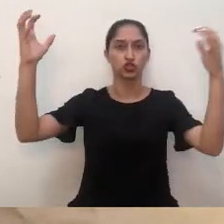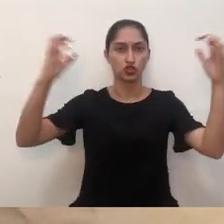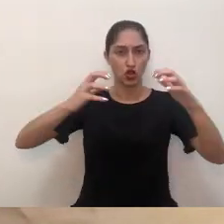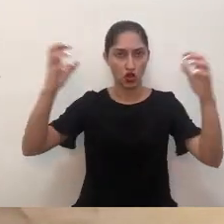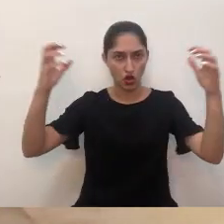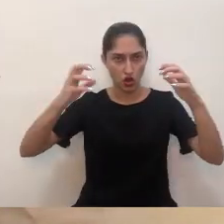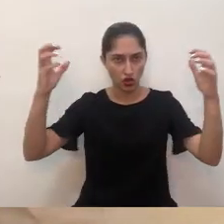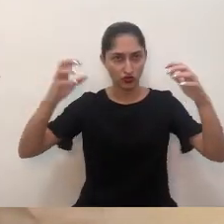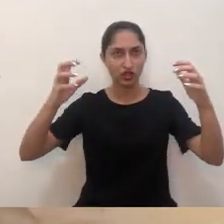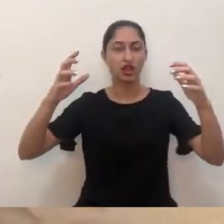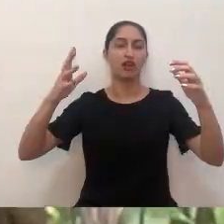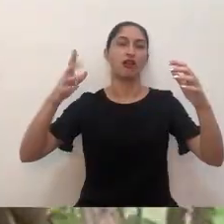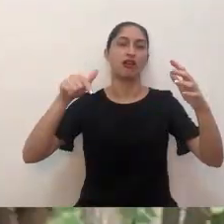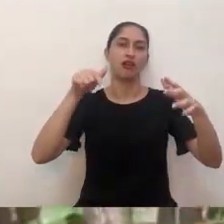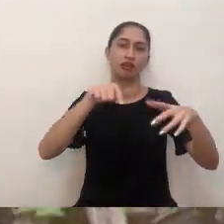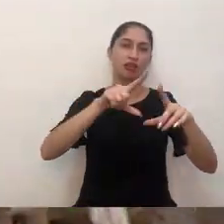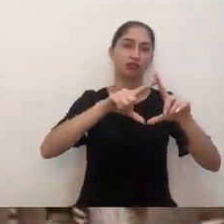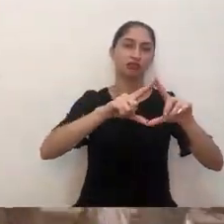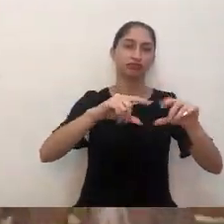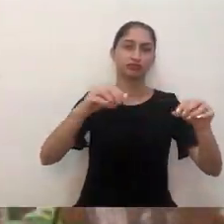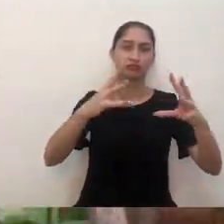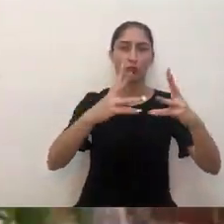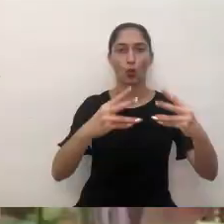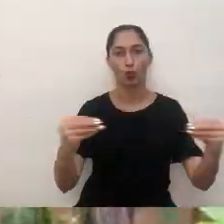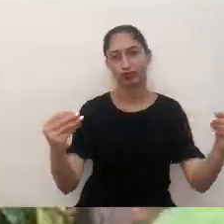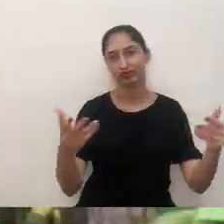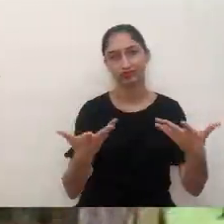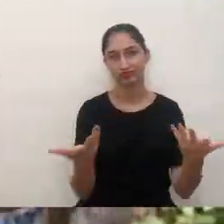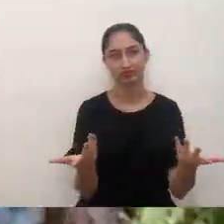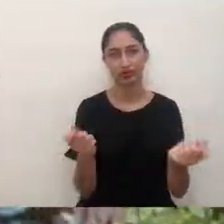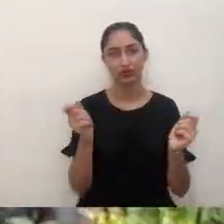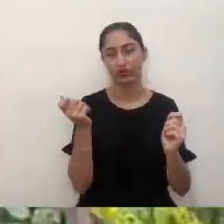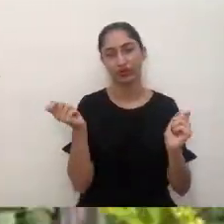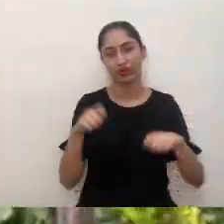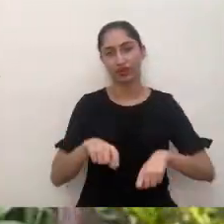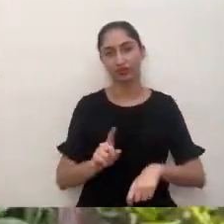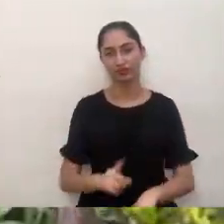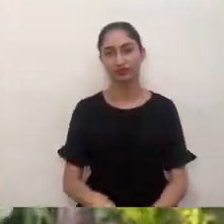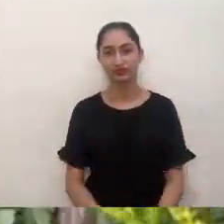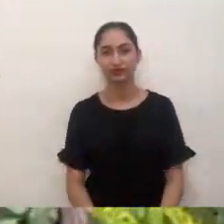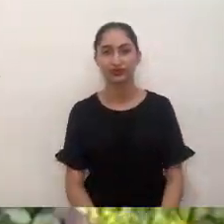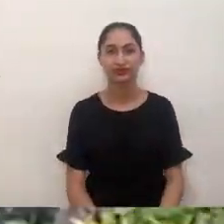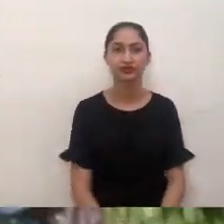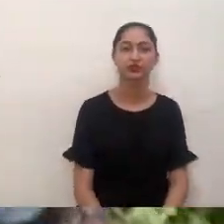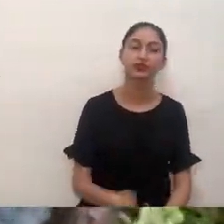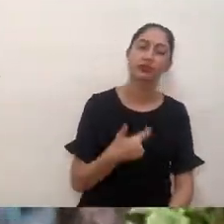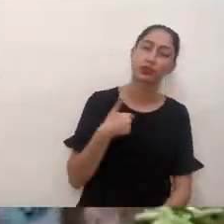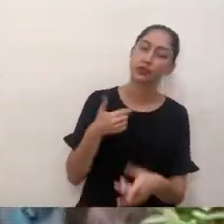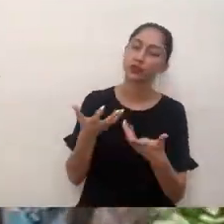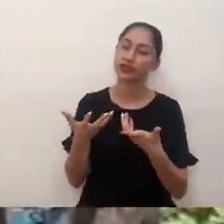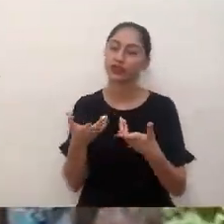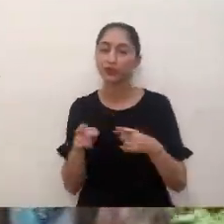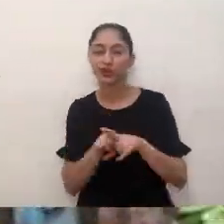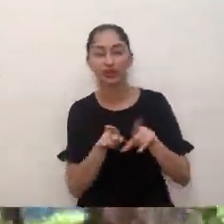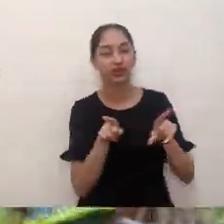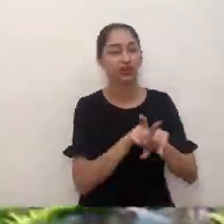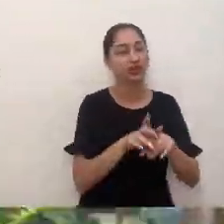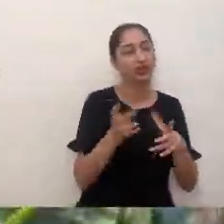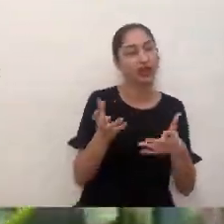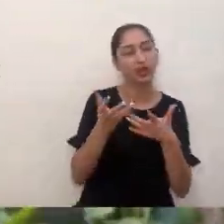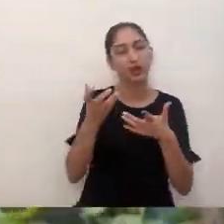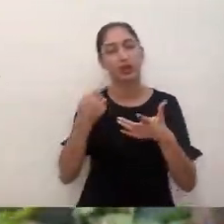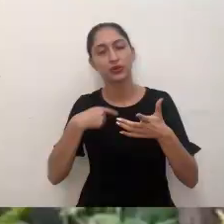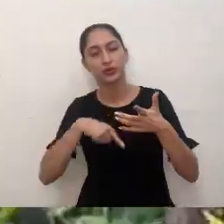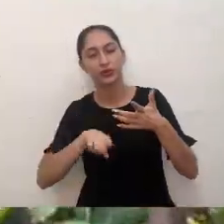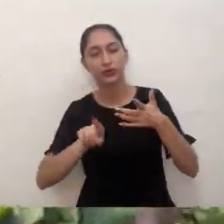as folhas não aguentam, né? Leva eu, lira do soldado, eu também quero ir, lira do